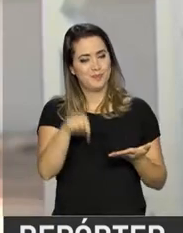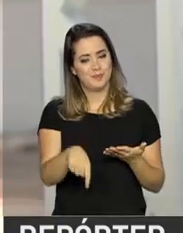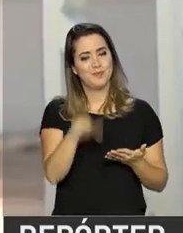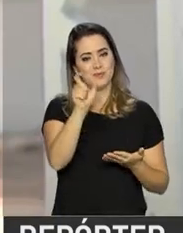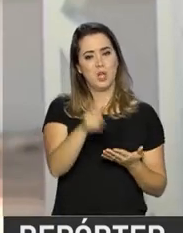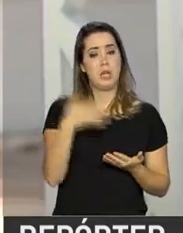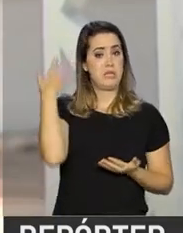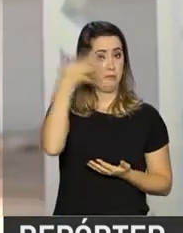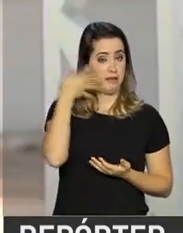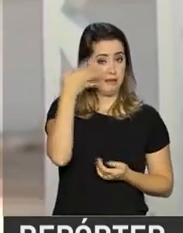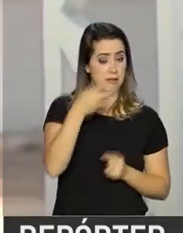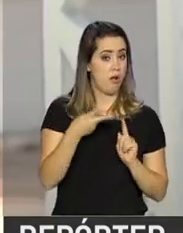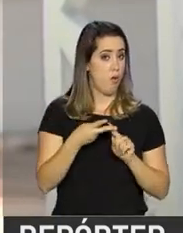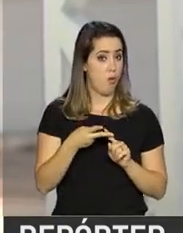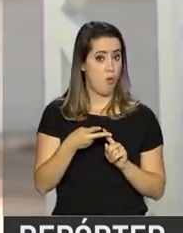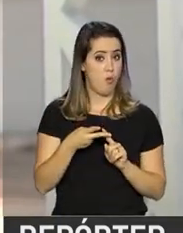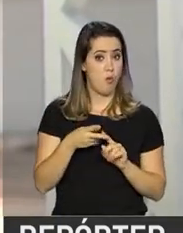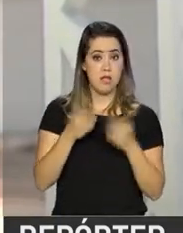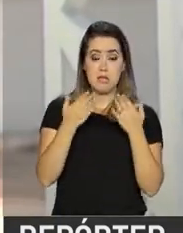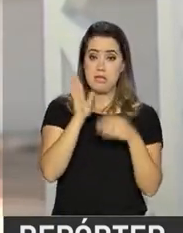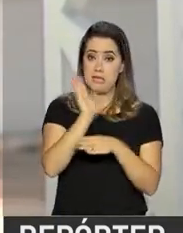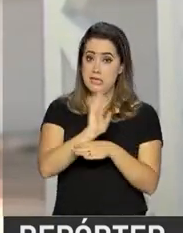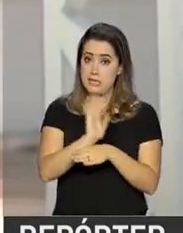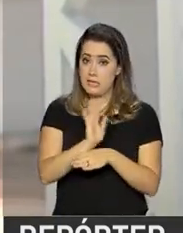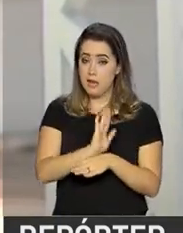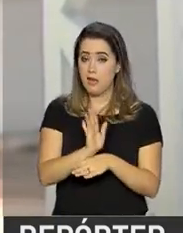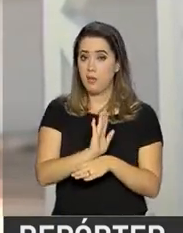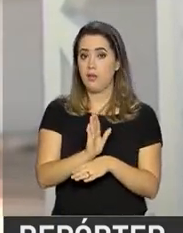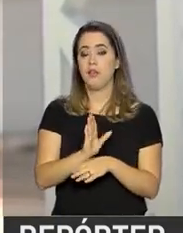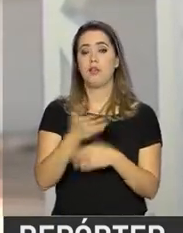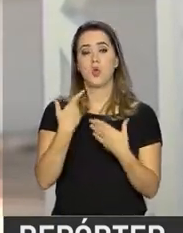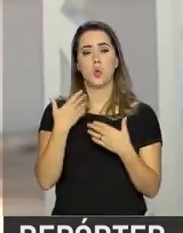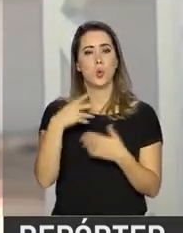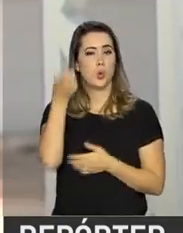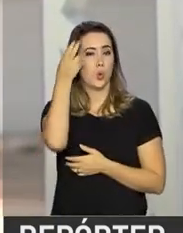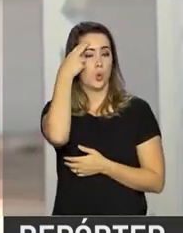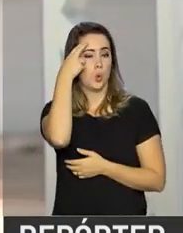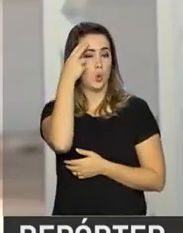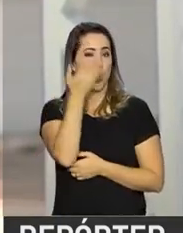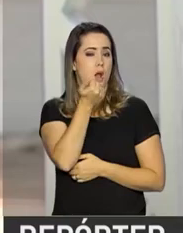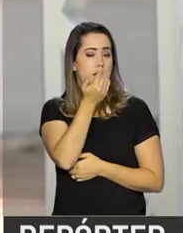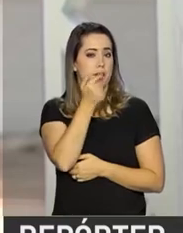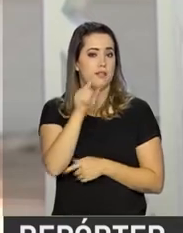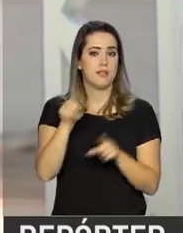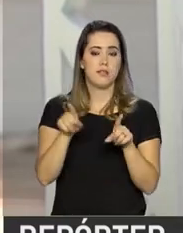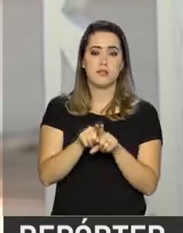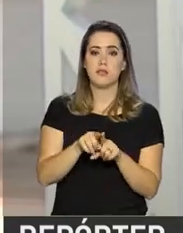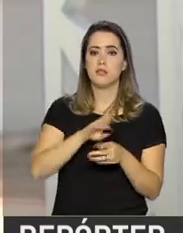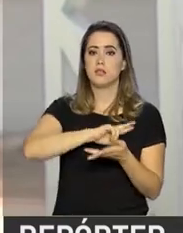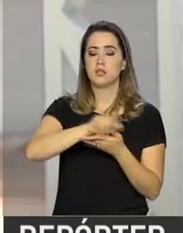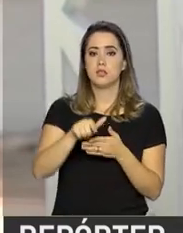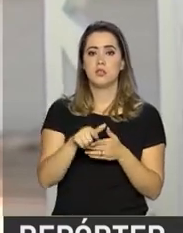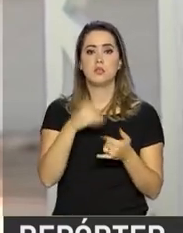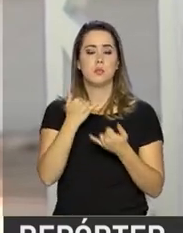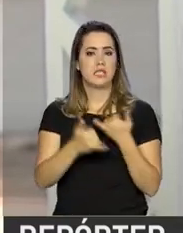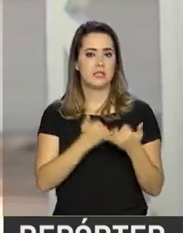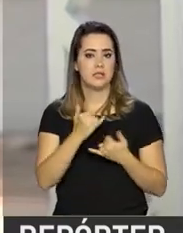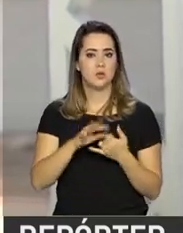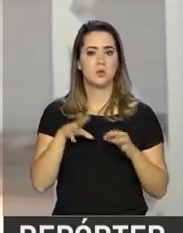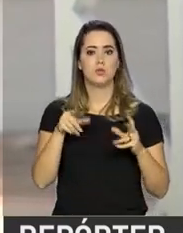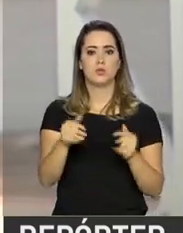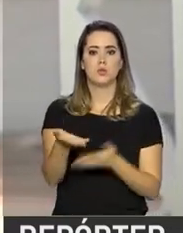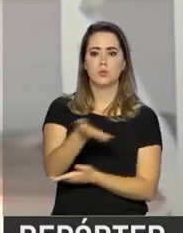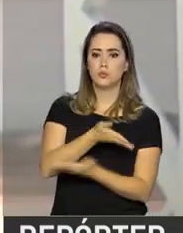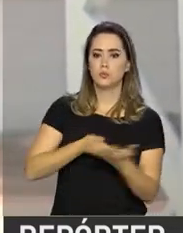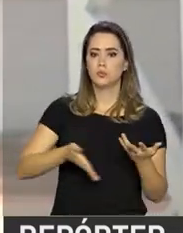palestras festival de cinema é cultura gastronomia entretenimento tudo